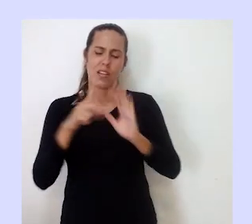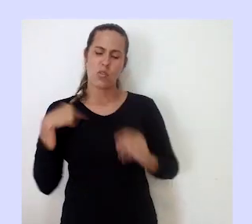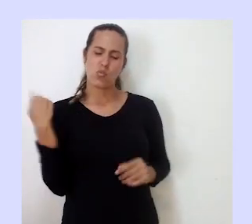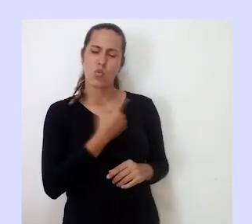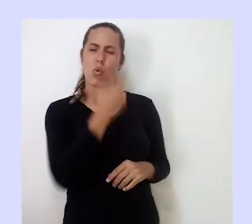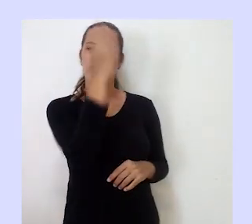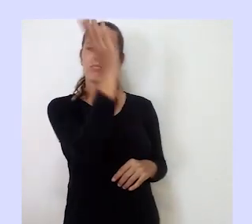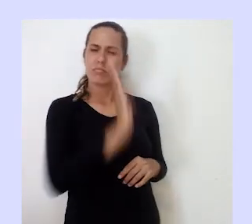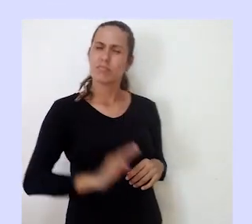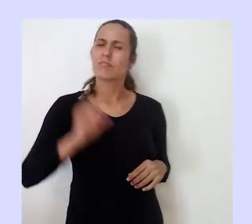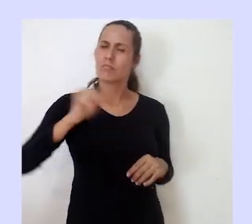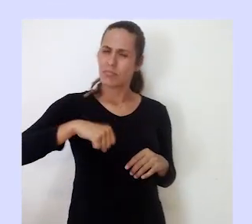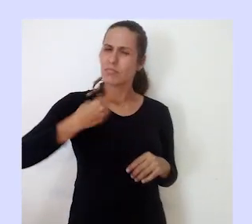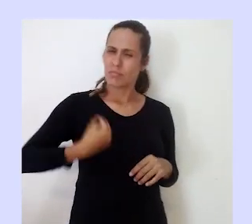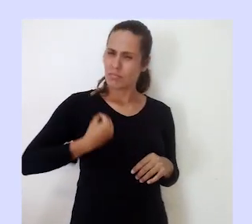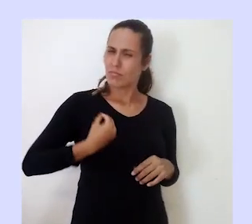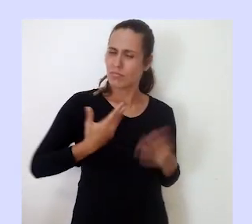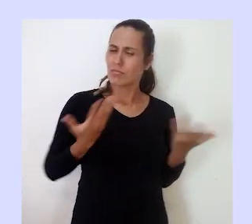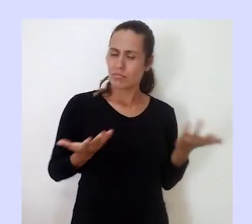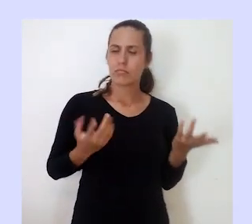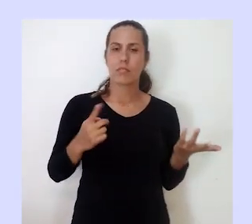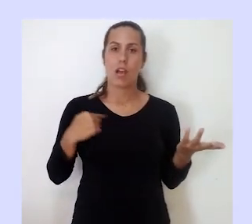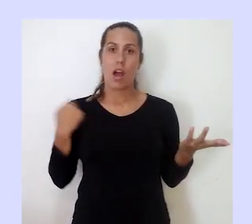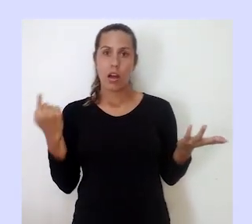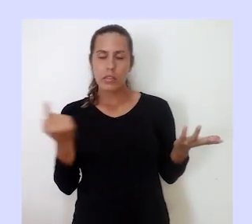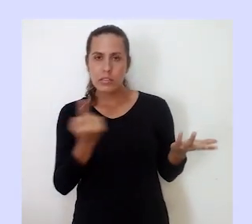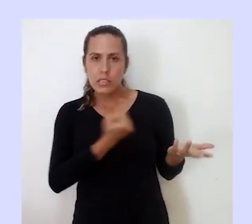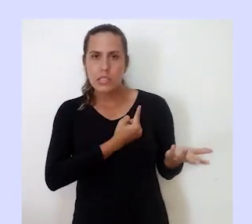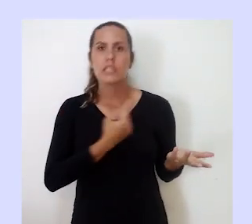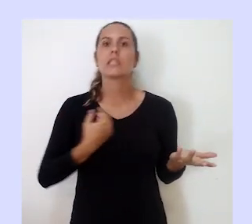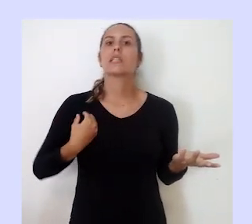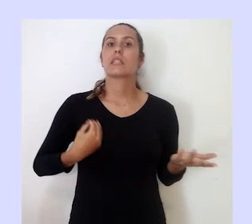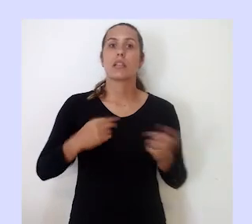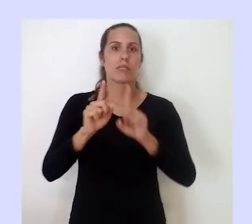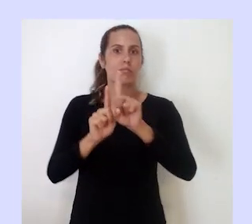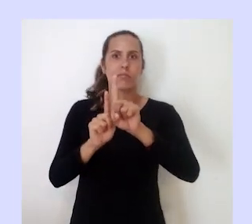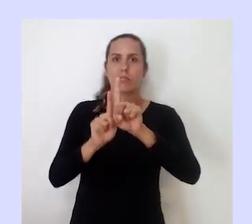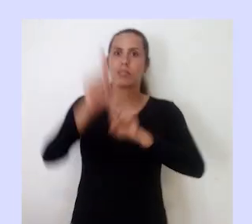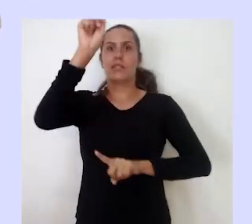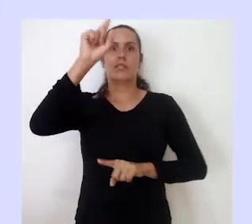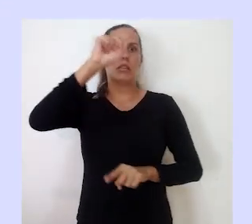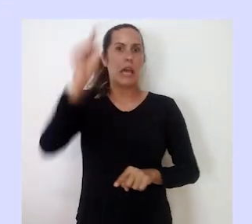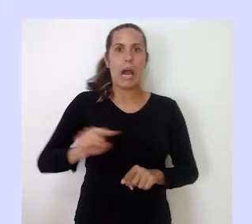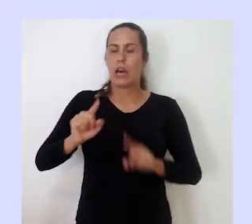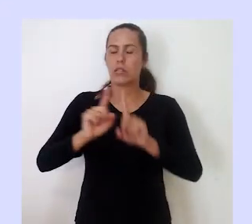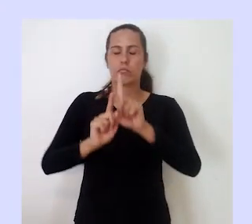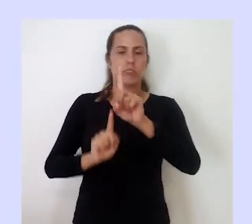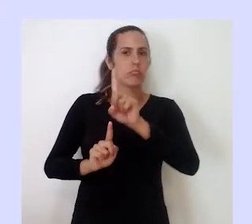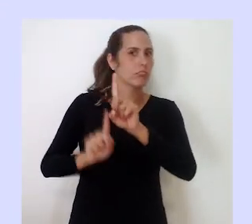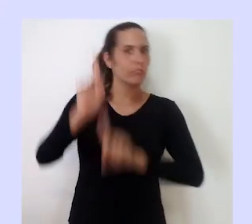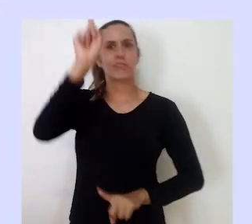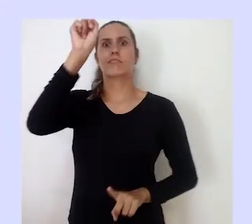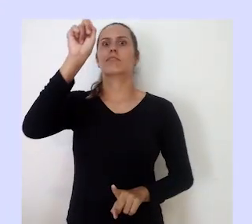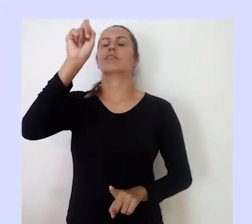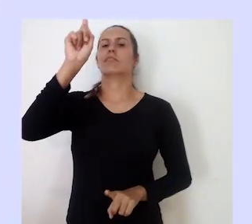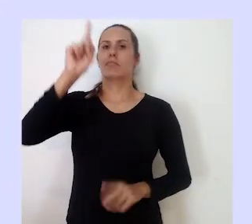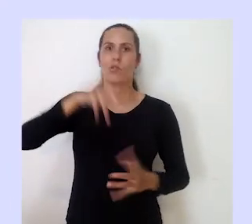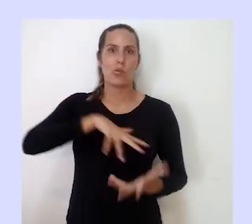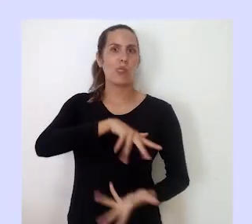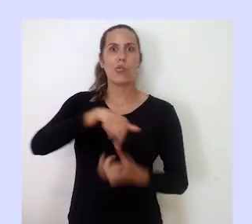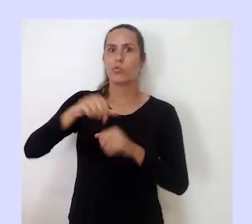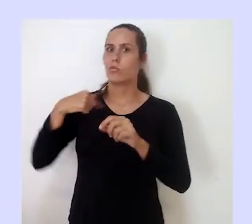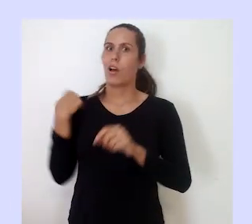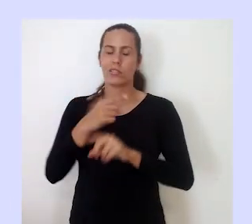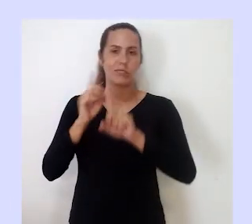nosso país. A gente aqui é um dos campeões em incidências de raios. Por incrível que